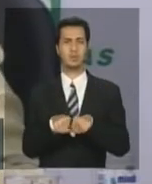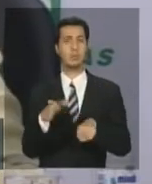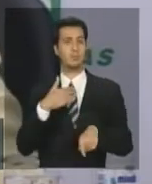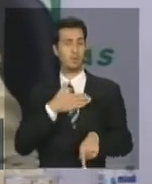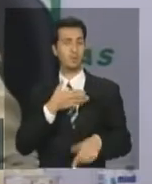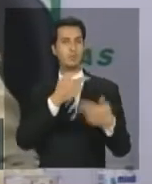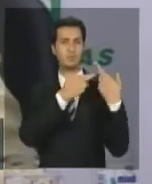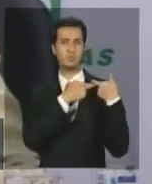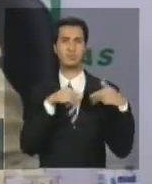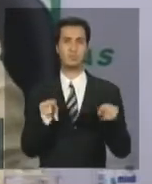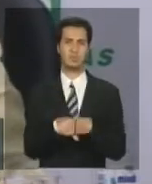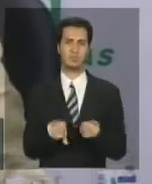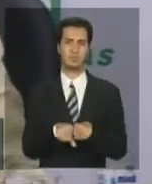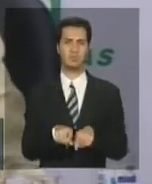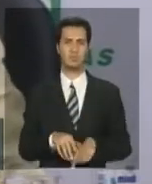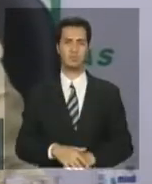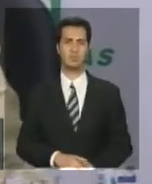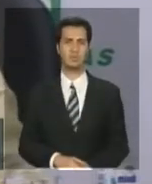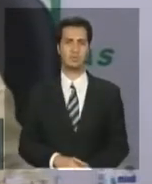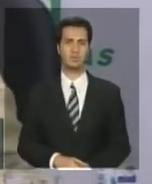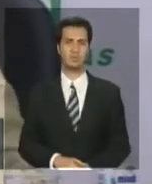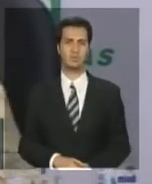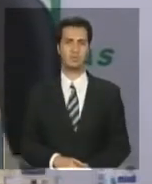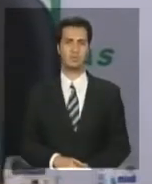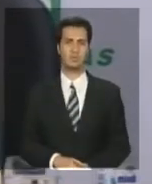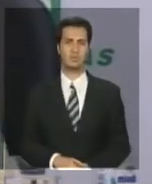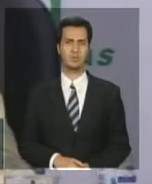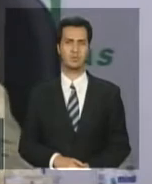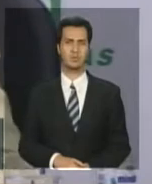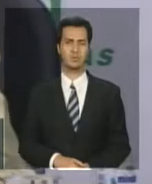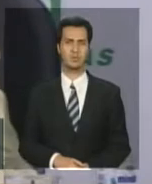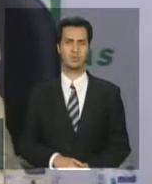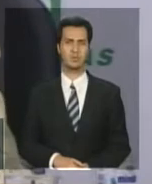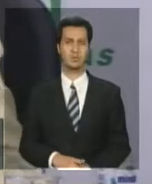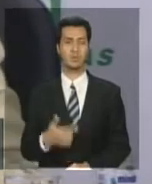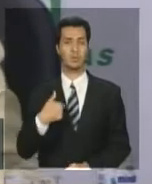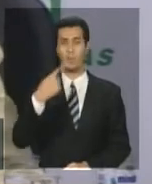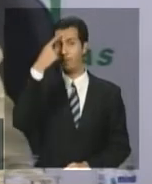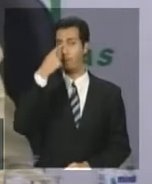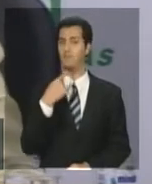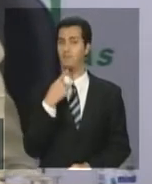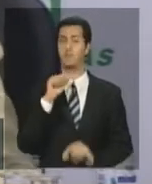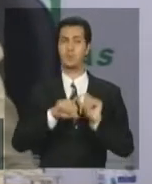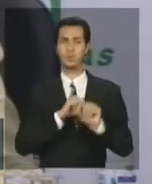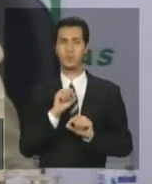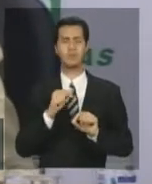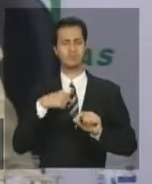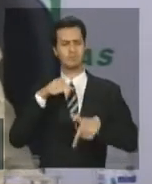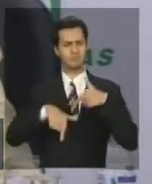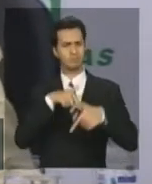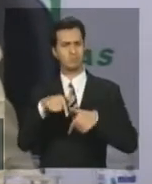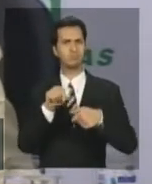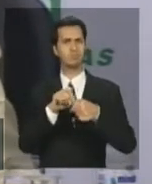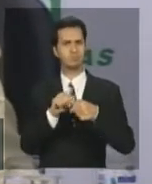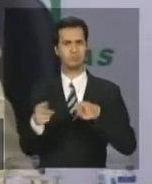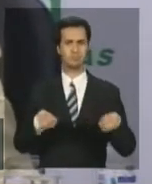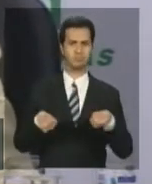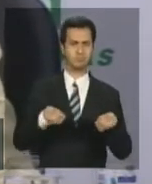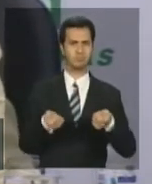minha também. Né? Então, o meu perfil é um perfil executivo, né? É um perfil de